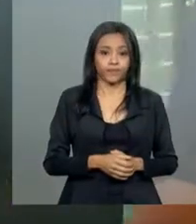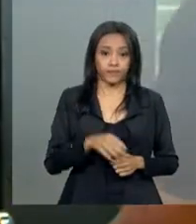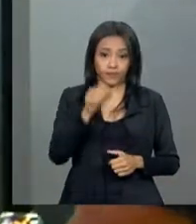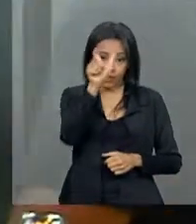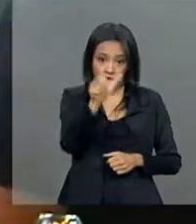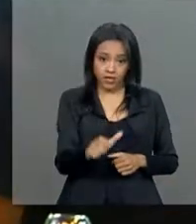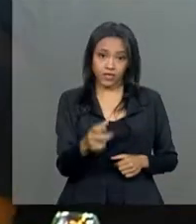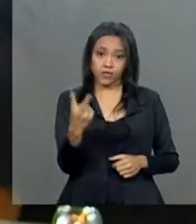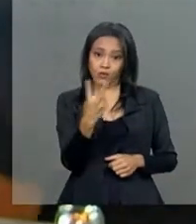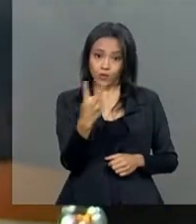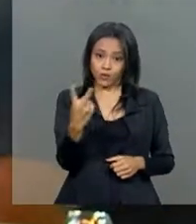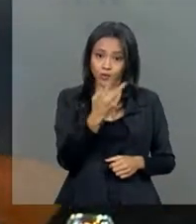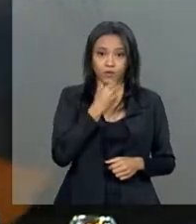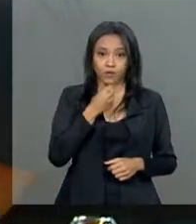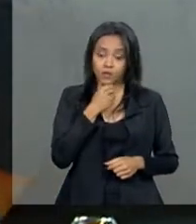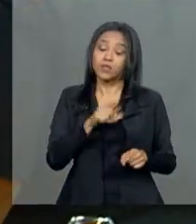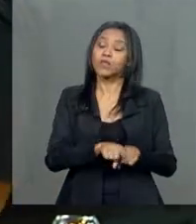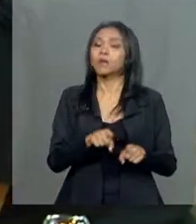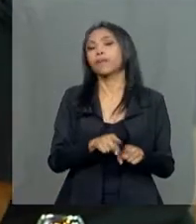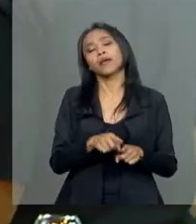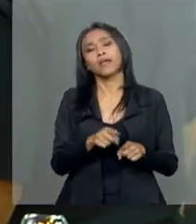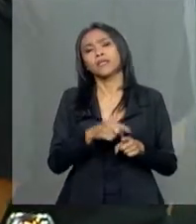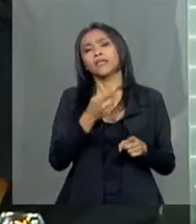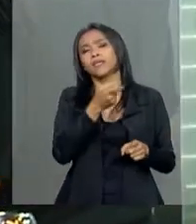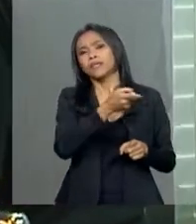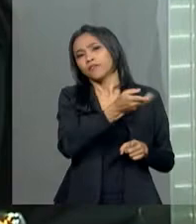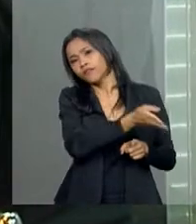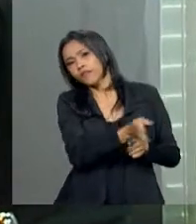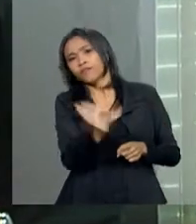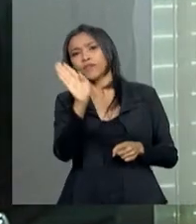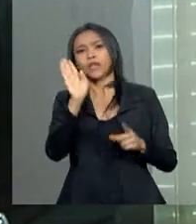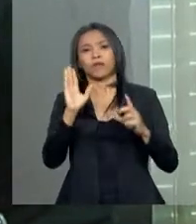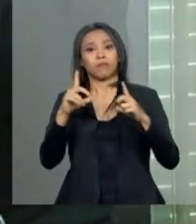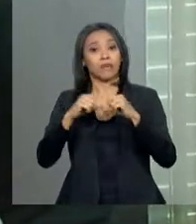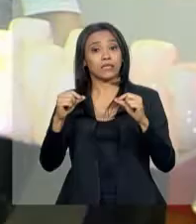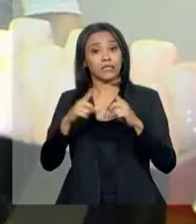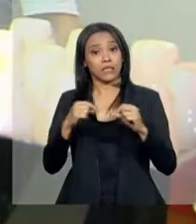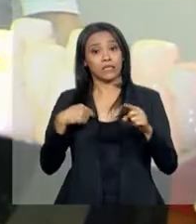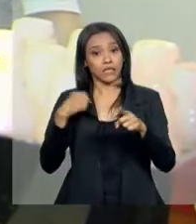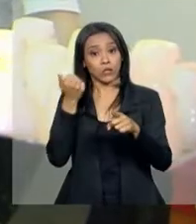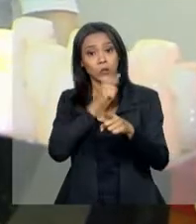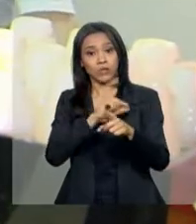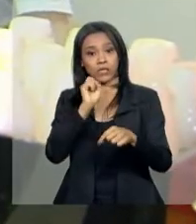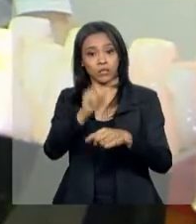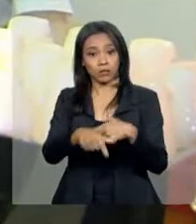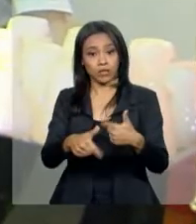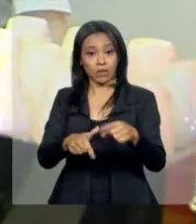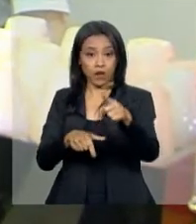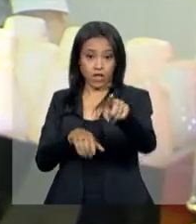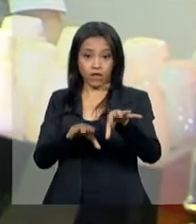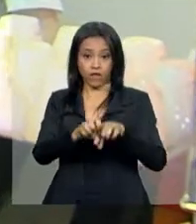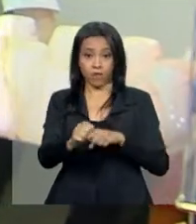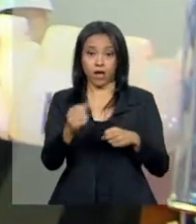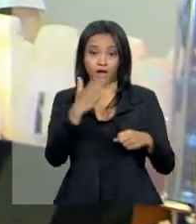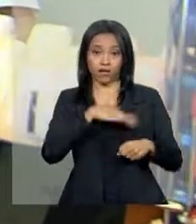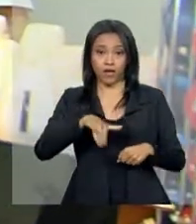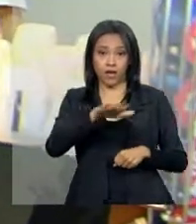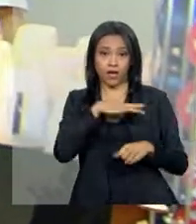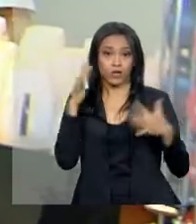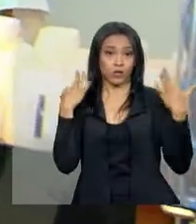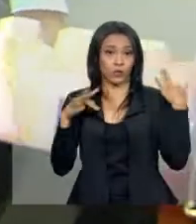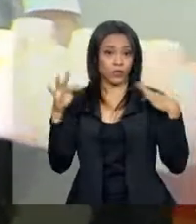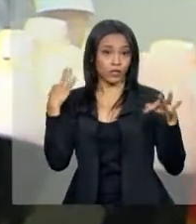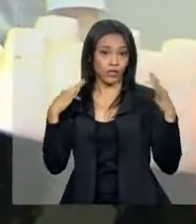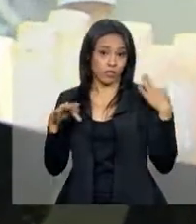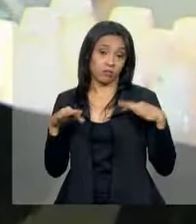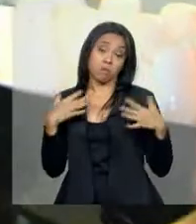e Marcos saíram de Boa Vista rumo a Brasília depois que conseguiram um emprego. Emílio é formado em turismo, mas a agência de